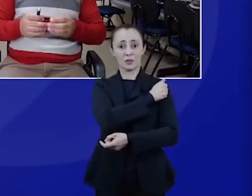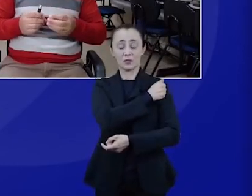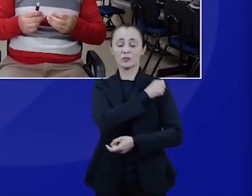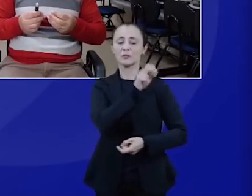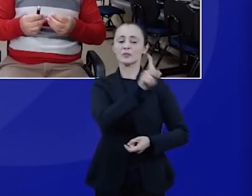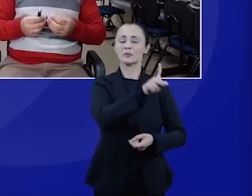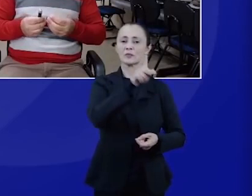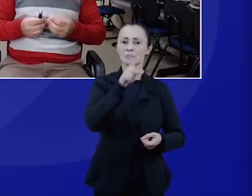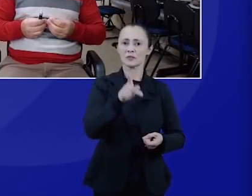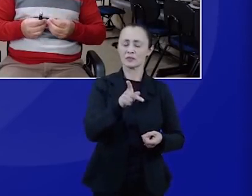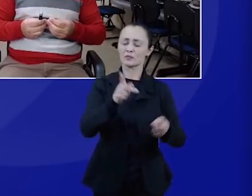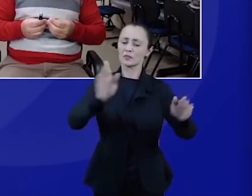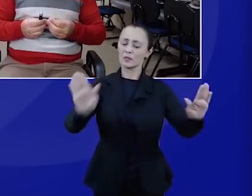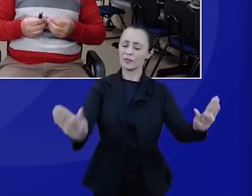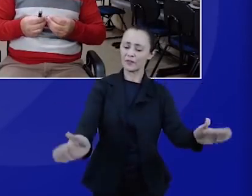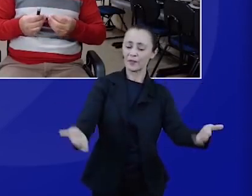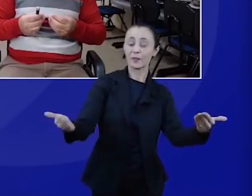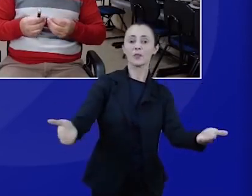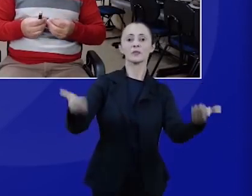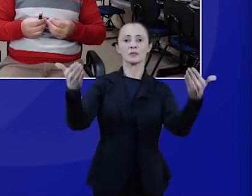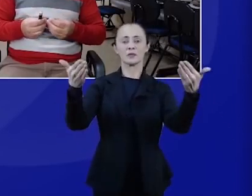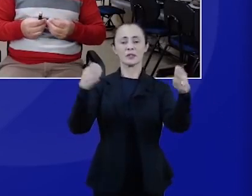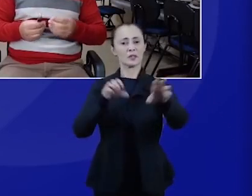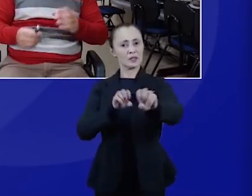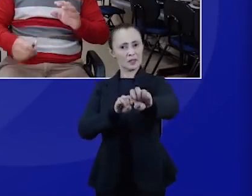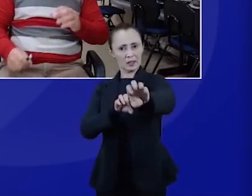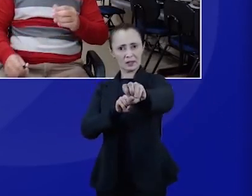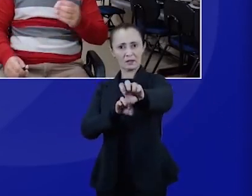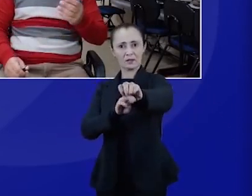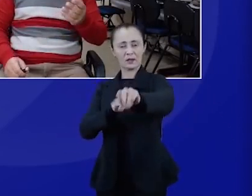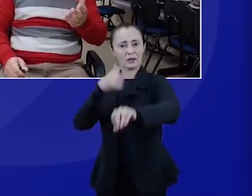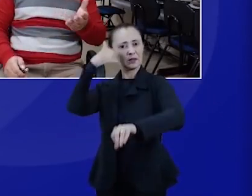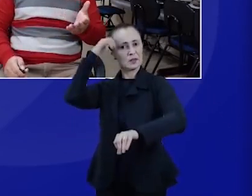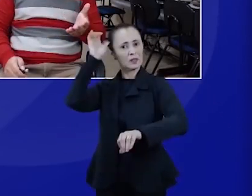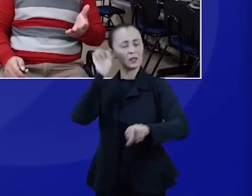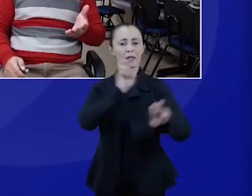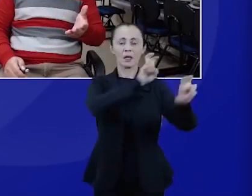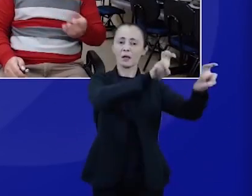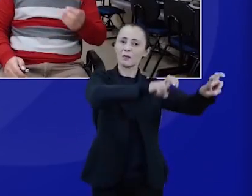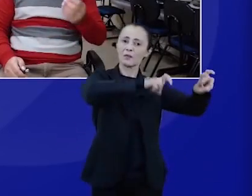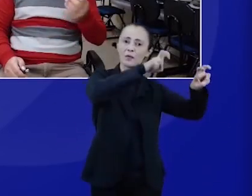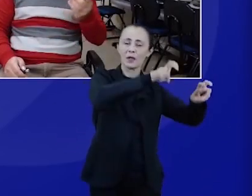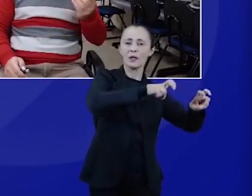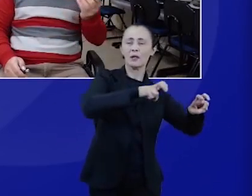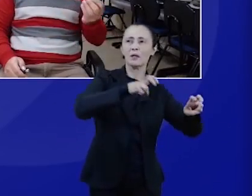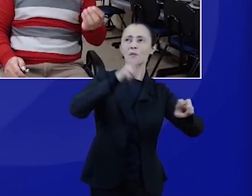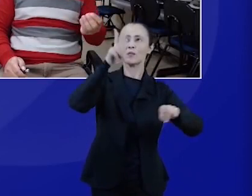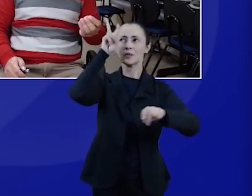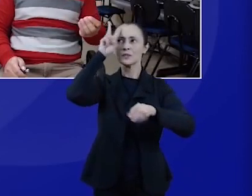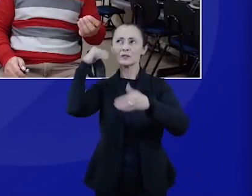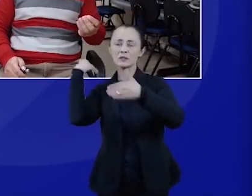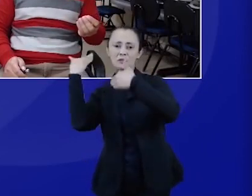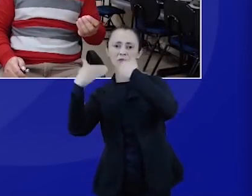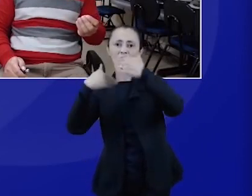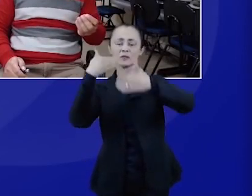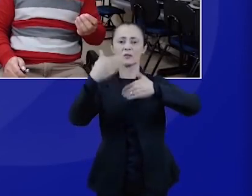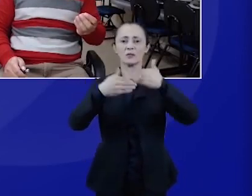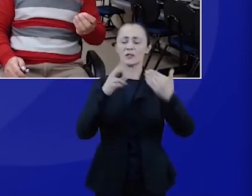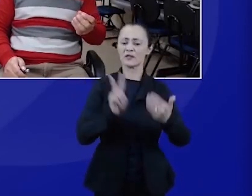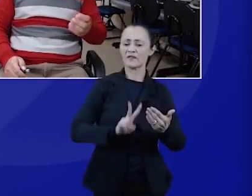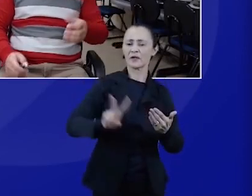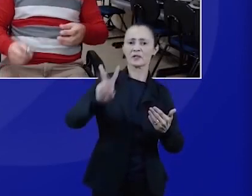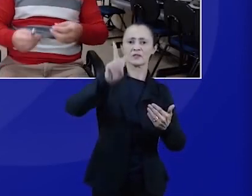professores o fortalecimento da educação do campo, perpassando a história, a valorização dos diferentes